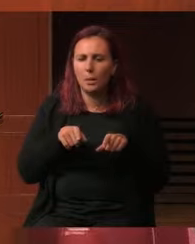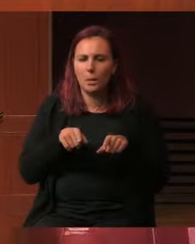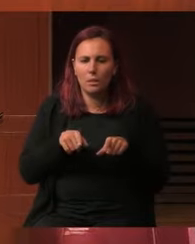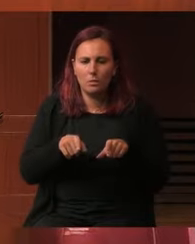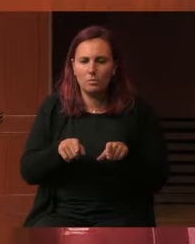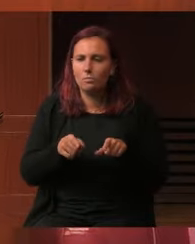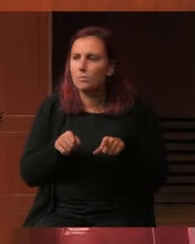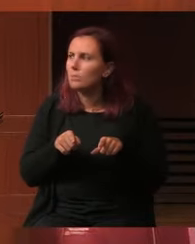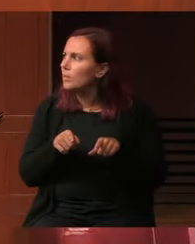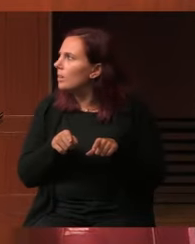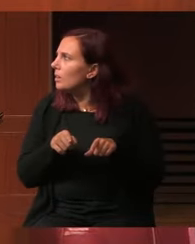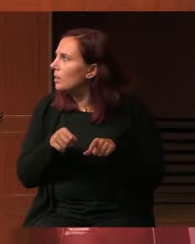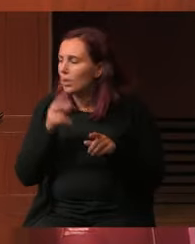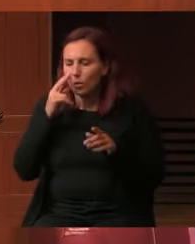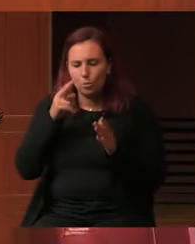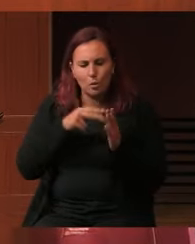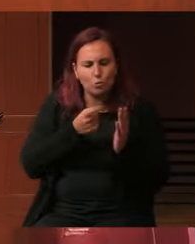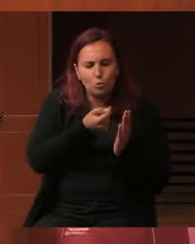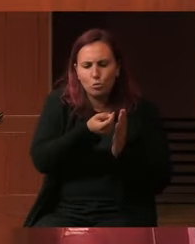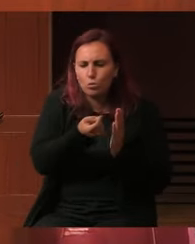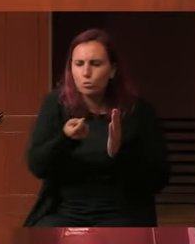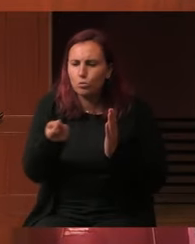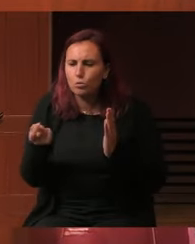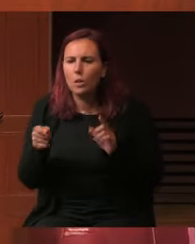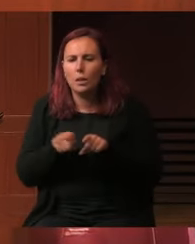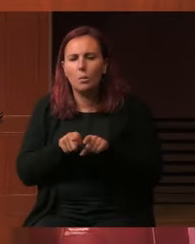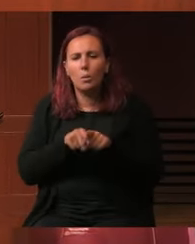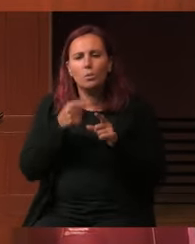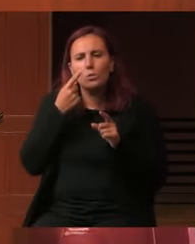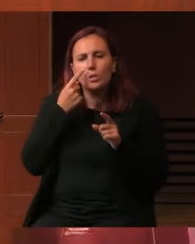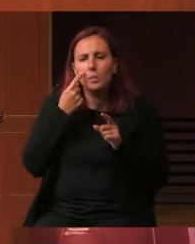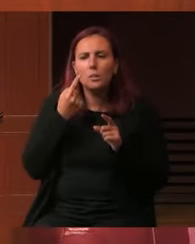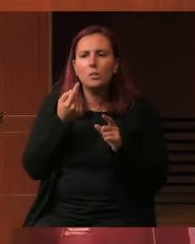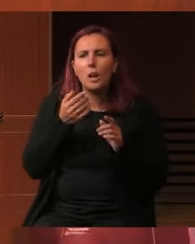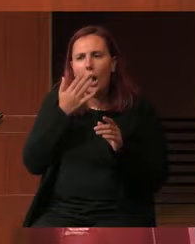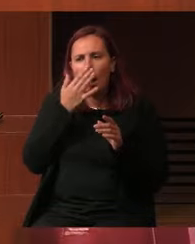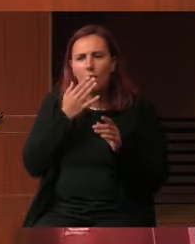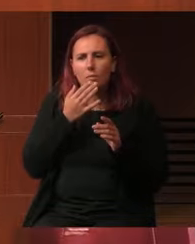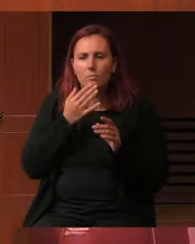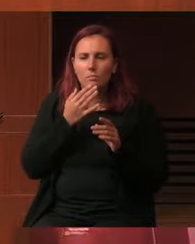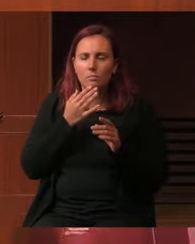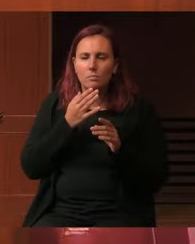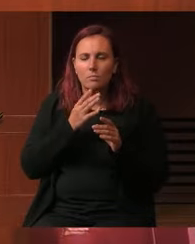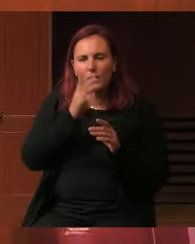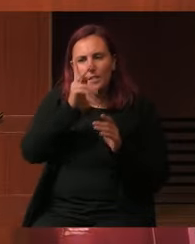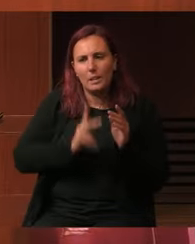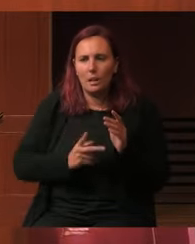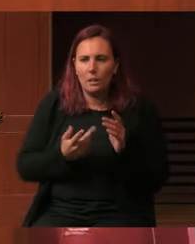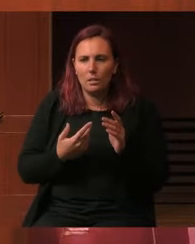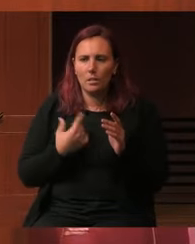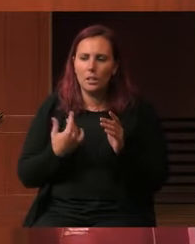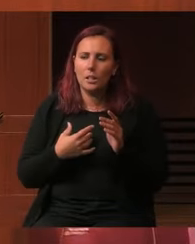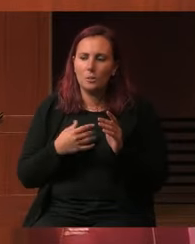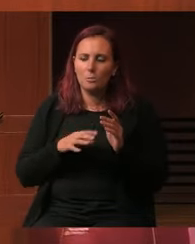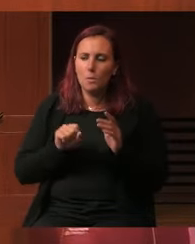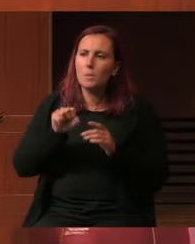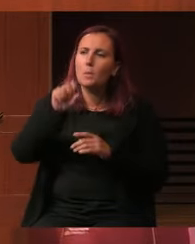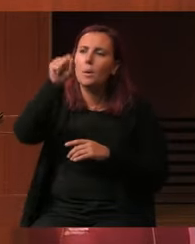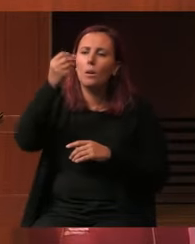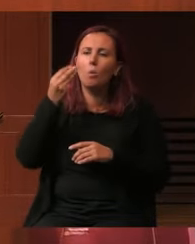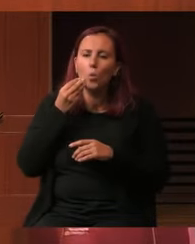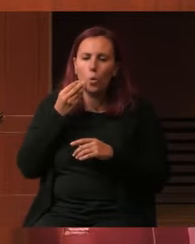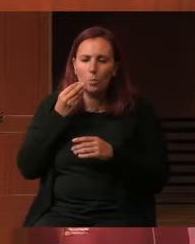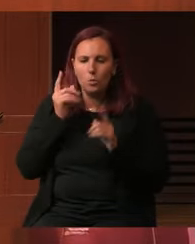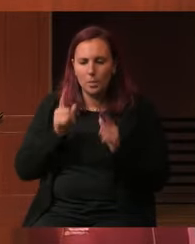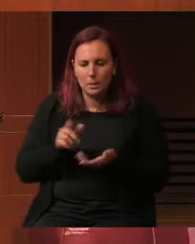disto, um bocadinho disto, um bocadinho disto, um bocadinho disto. E há o tipo de conhecimento que eu vou chamar vertical, em que para eu chegar ao topo da pilha, eu tenho de